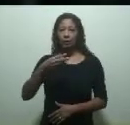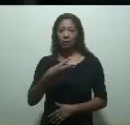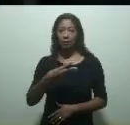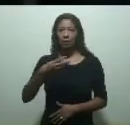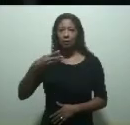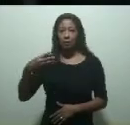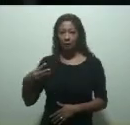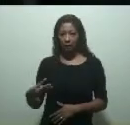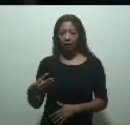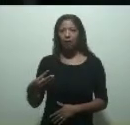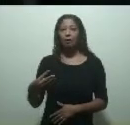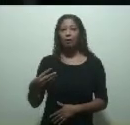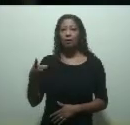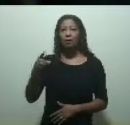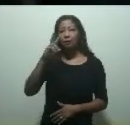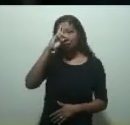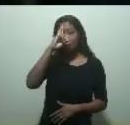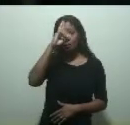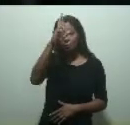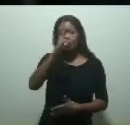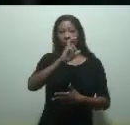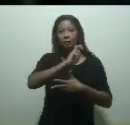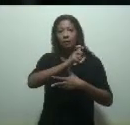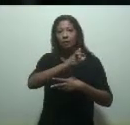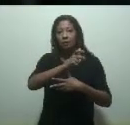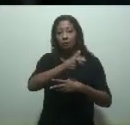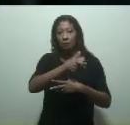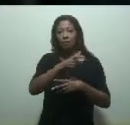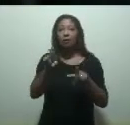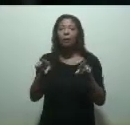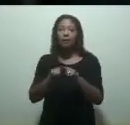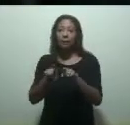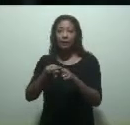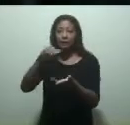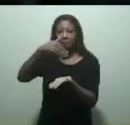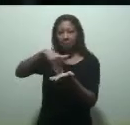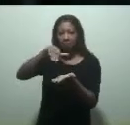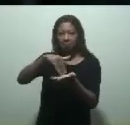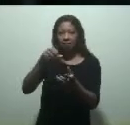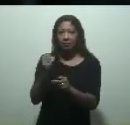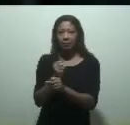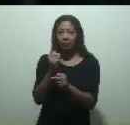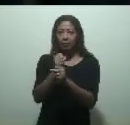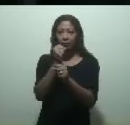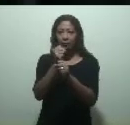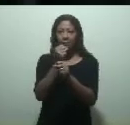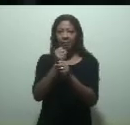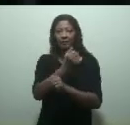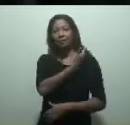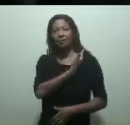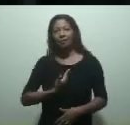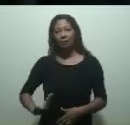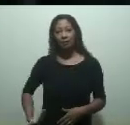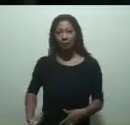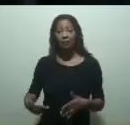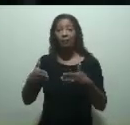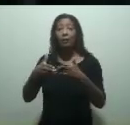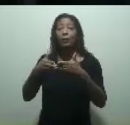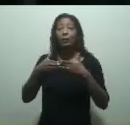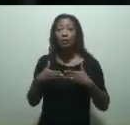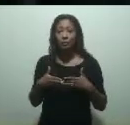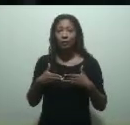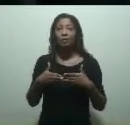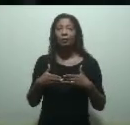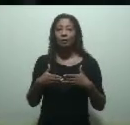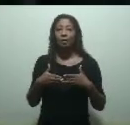933-2019 ao chefe do Poder Executivo, extensiva à Secretaria de Obras Públicas e Saneamento, a solicitação de